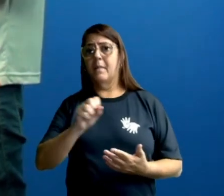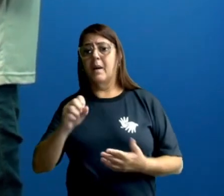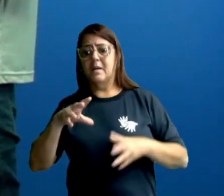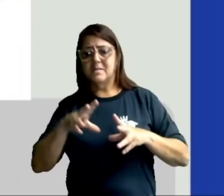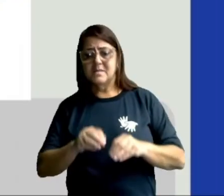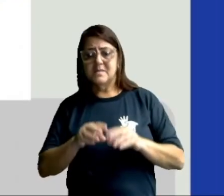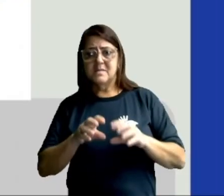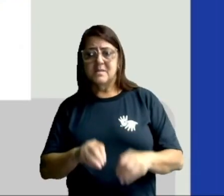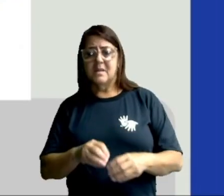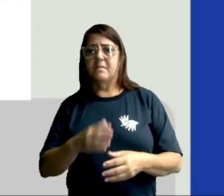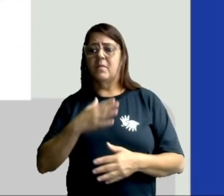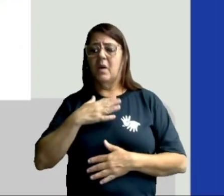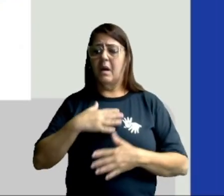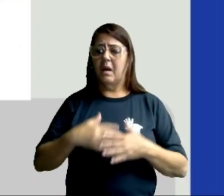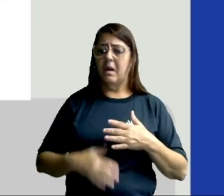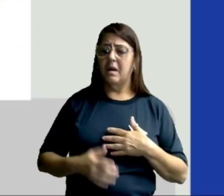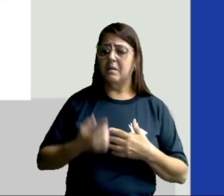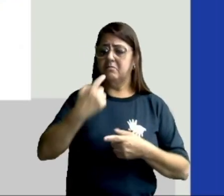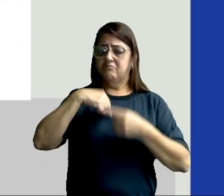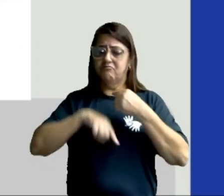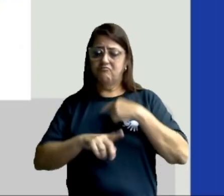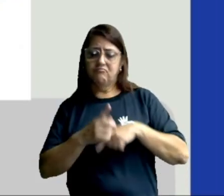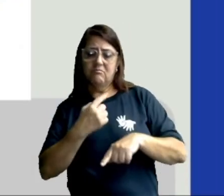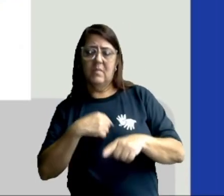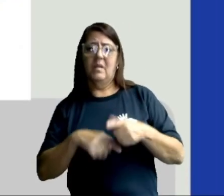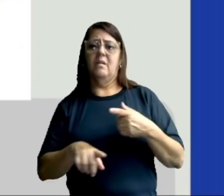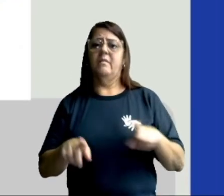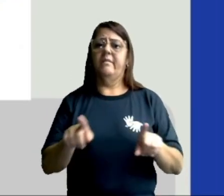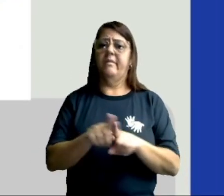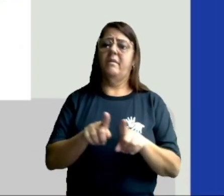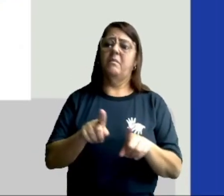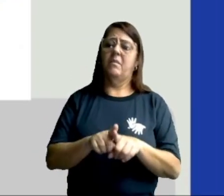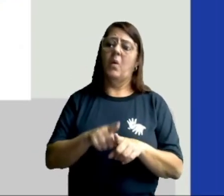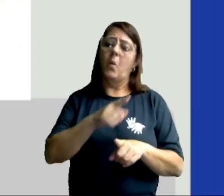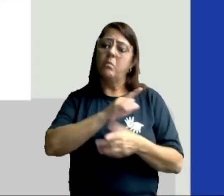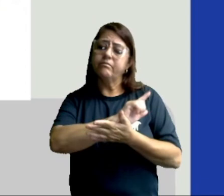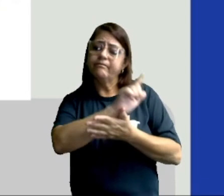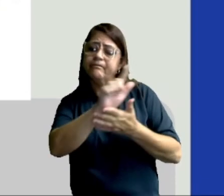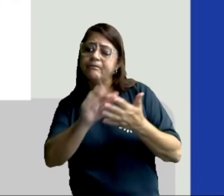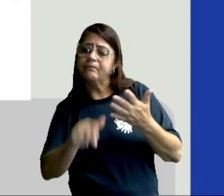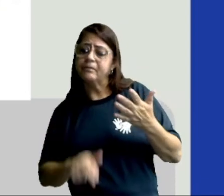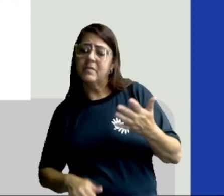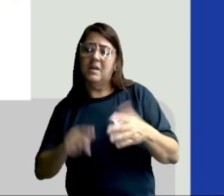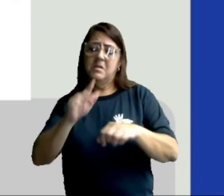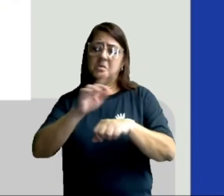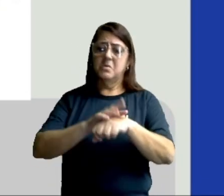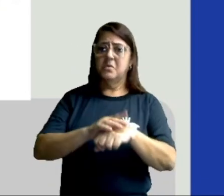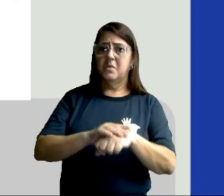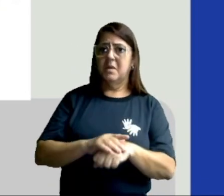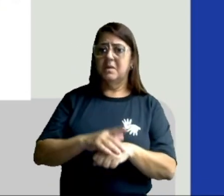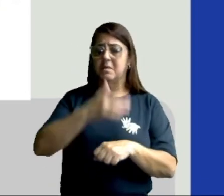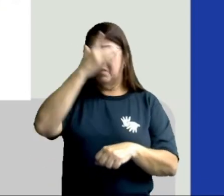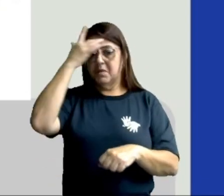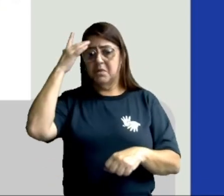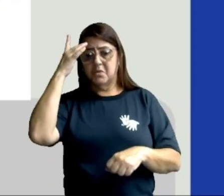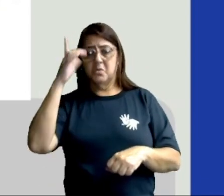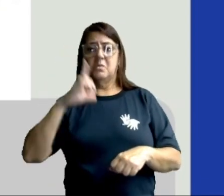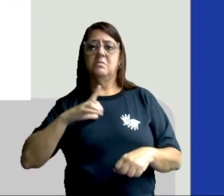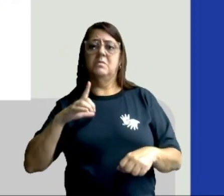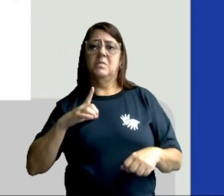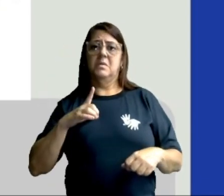dores, pressão alta, doenças cardíacas e várias outras doenças que esse sedentarismo vai